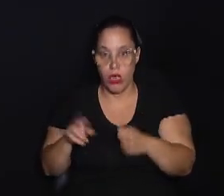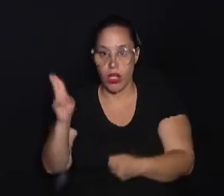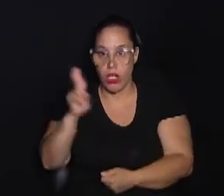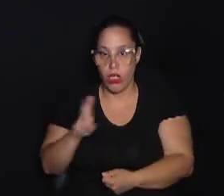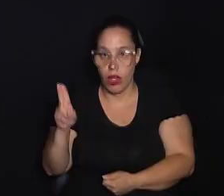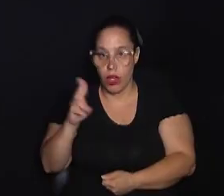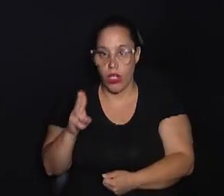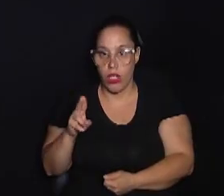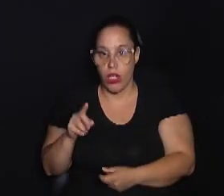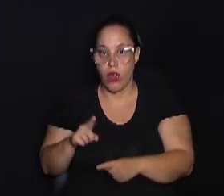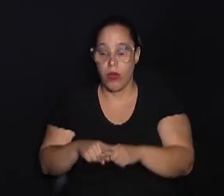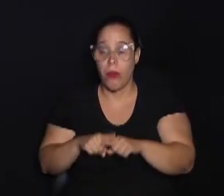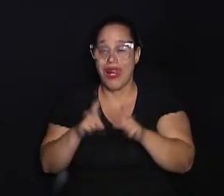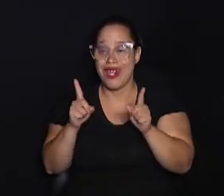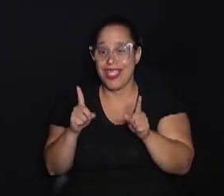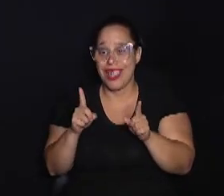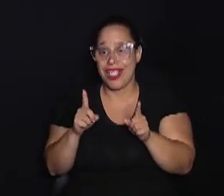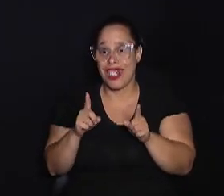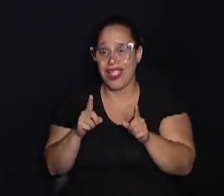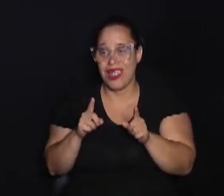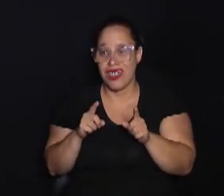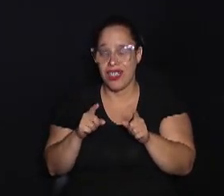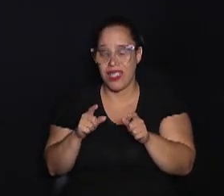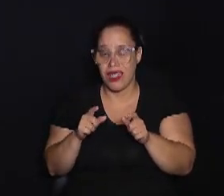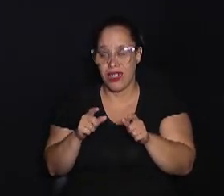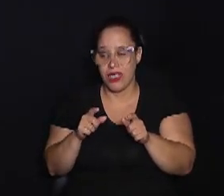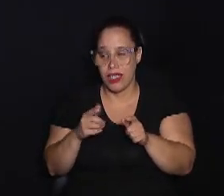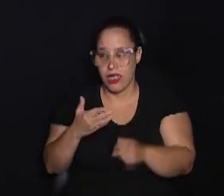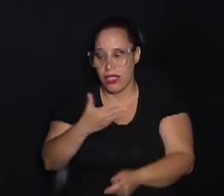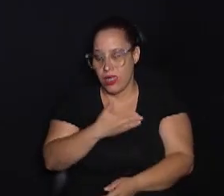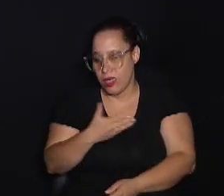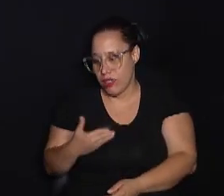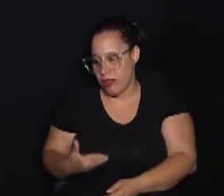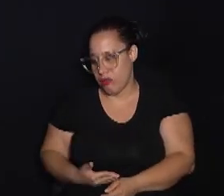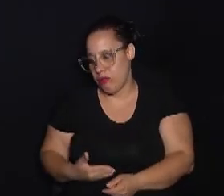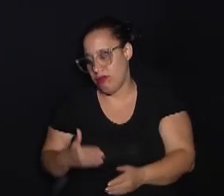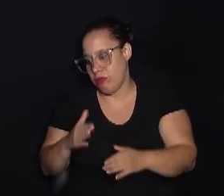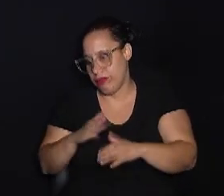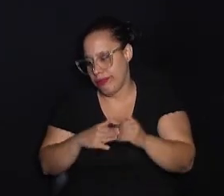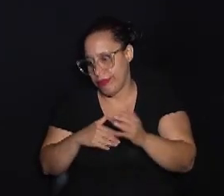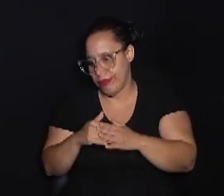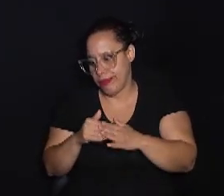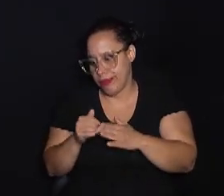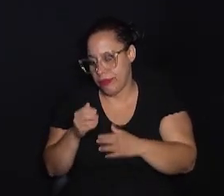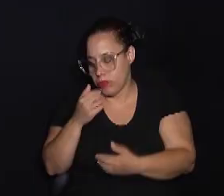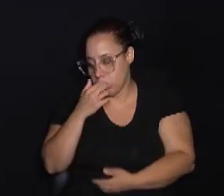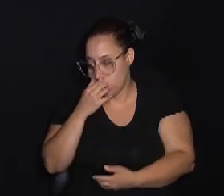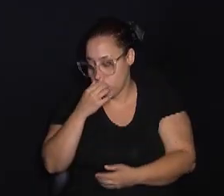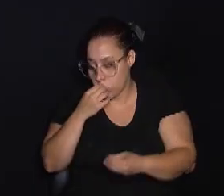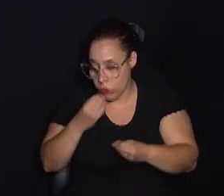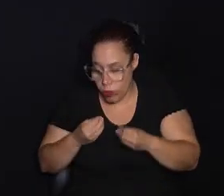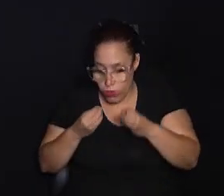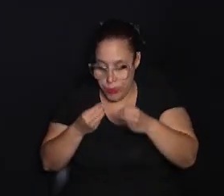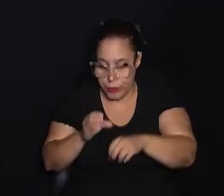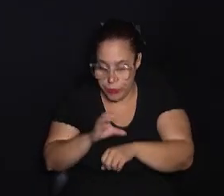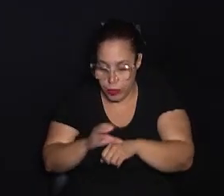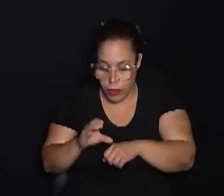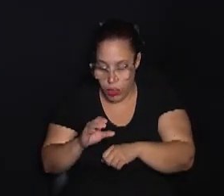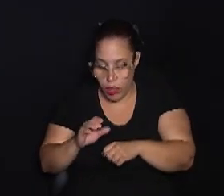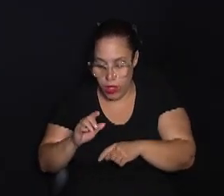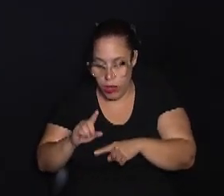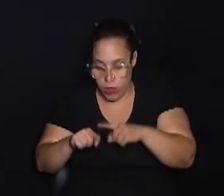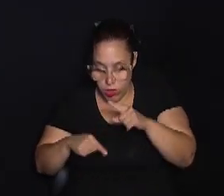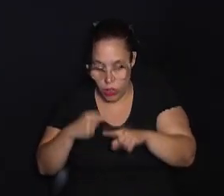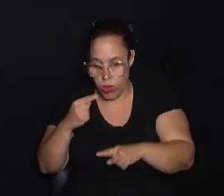desse recurso. Porém, os servidores da saúde, também na Constituição Federal, garante que ele possa dobrar,